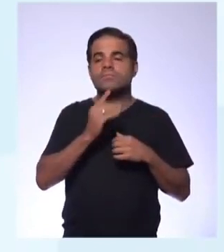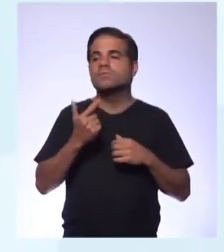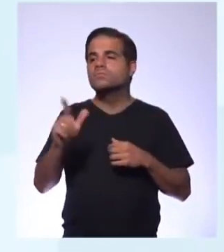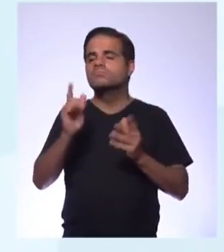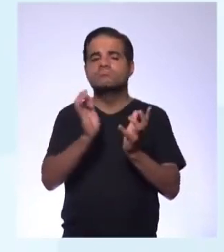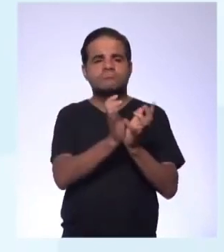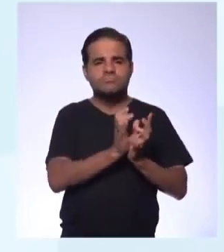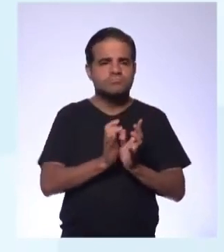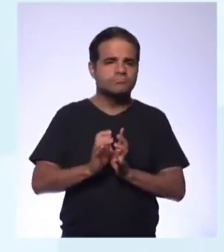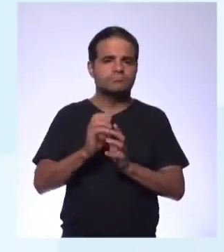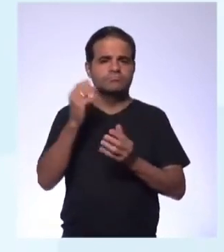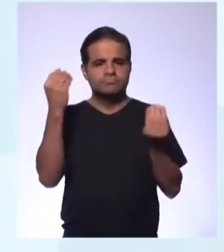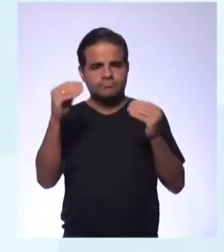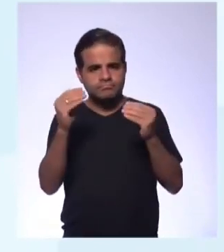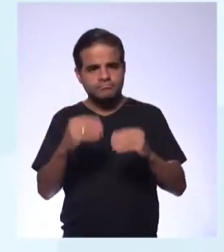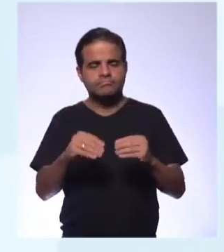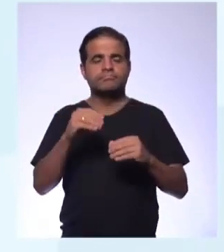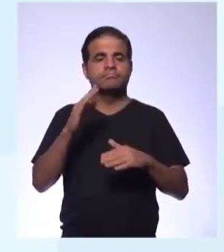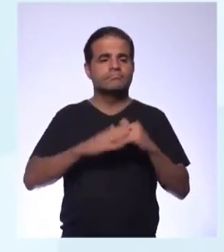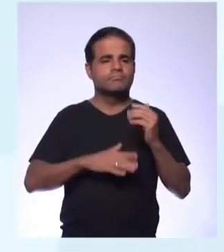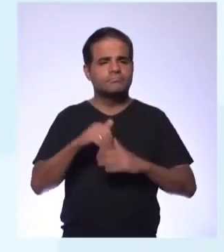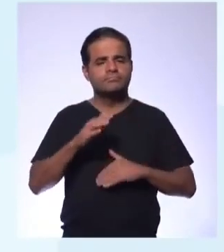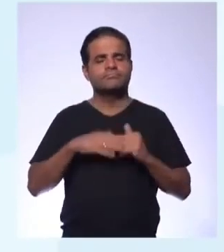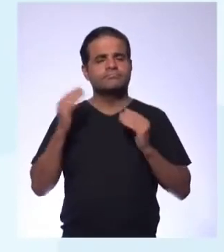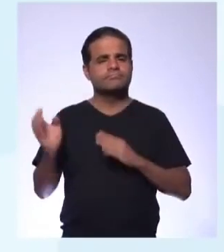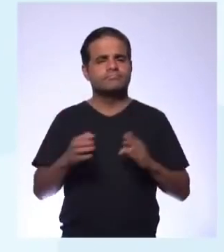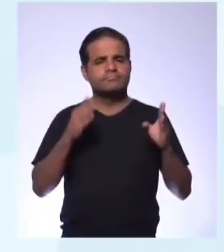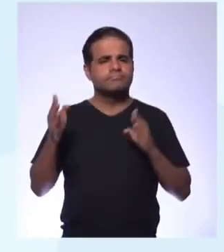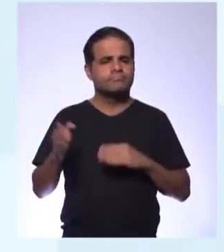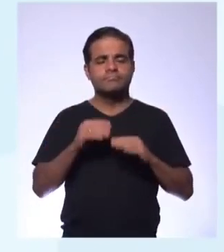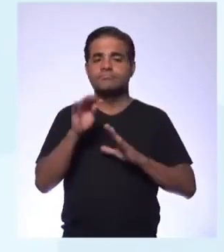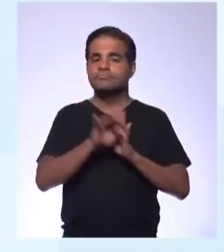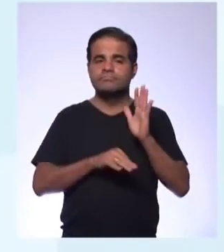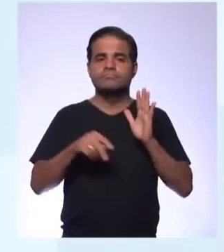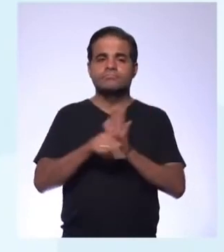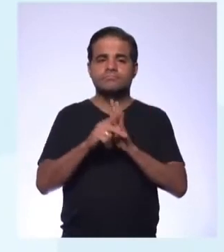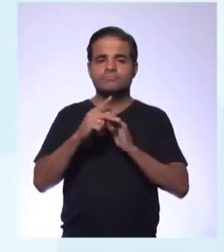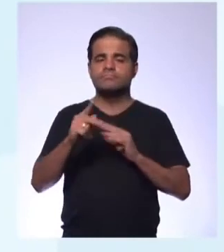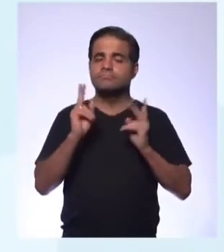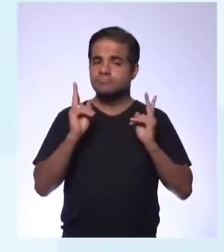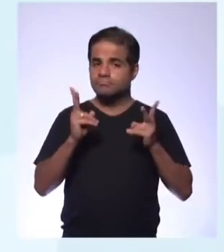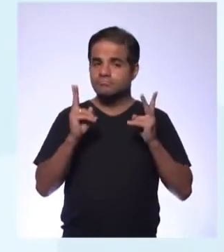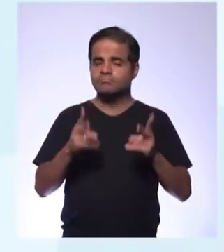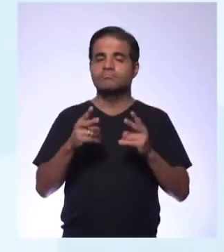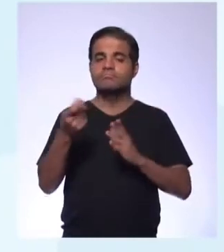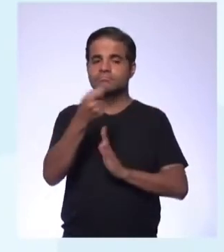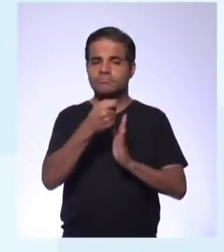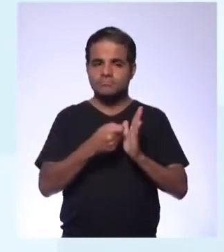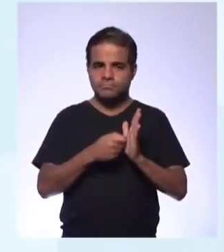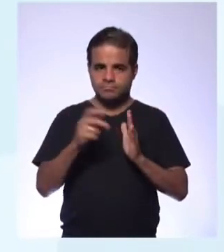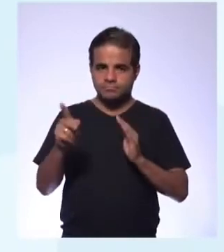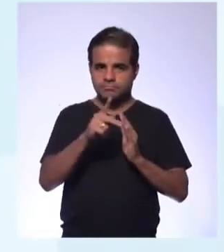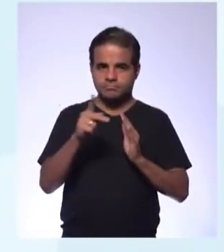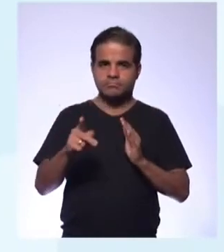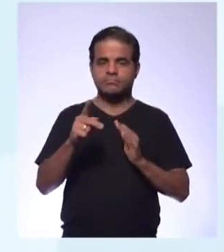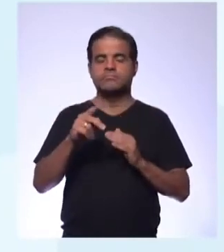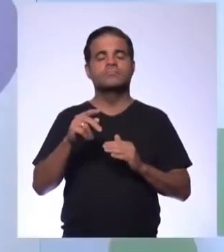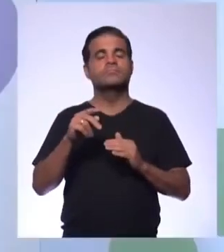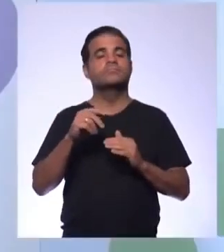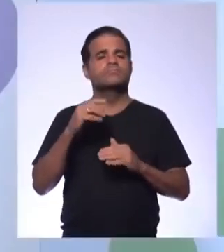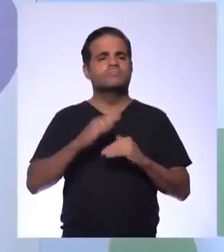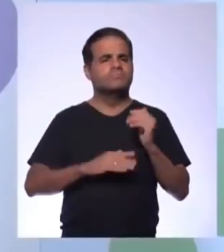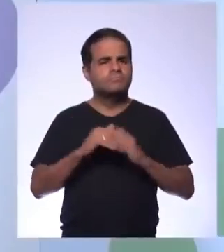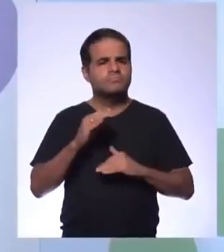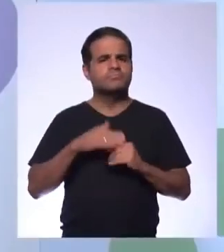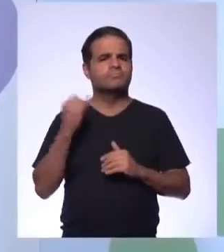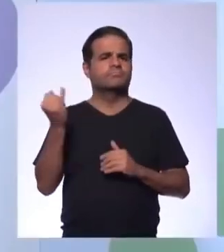terceiros, citação, na produção de projeto de texto próprio, mantendo a autoria. Professora, habilidades